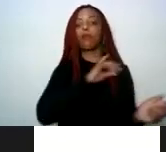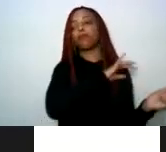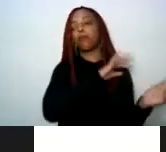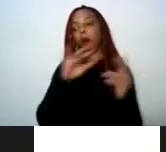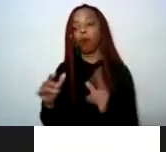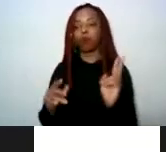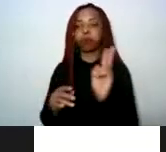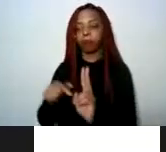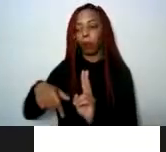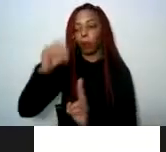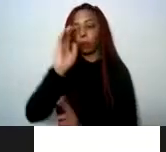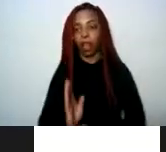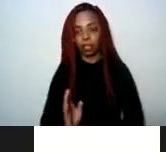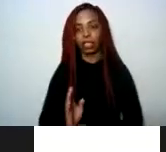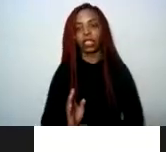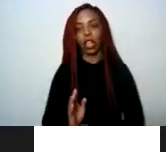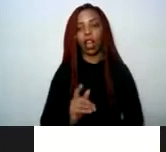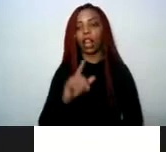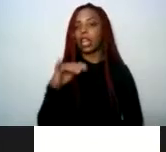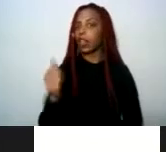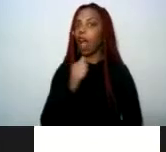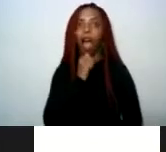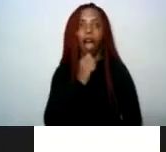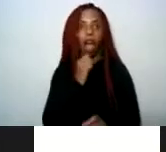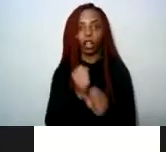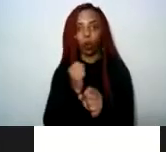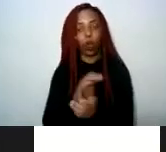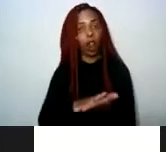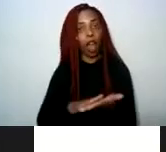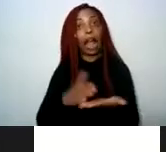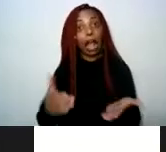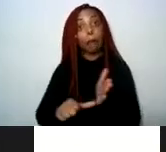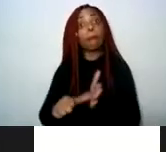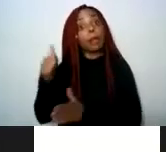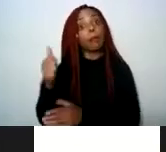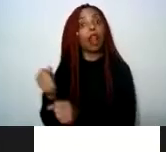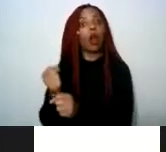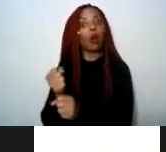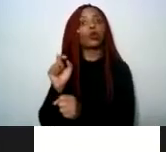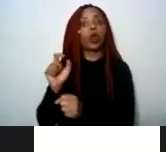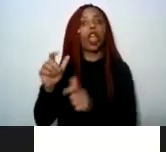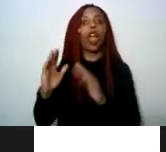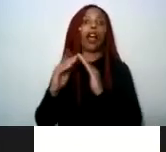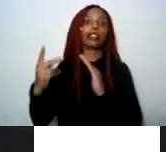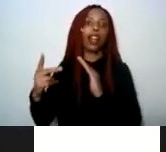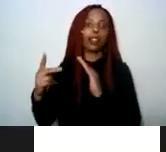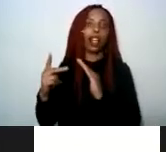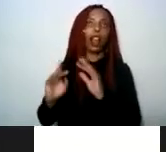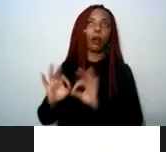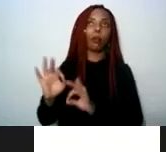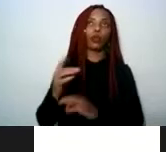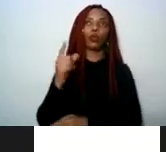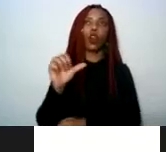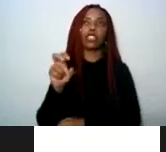Lina ainda não tinha nenhuma obra construída e a sua primeira obra foi a casa dela projetada em 50 e pronto